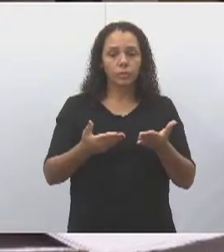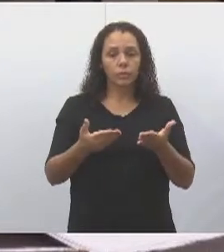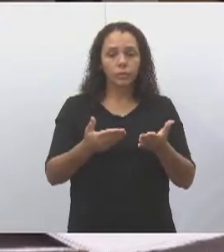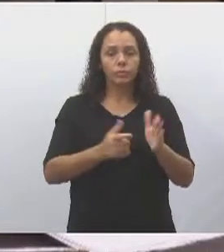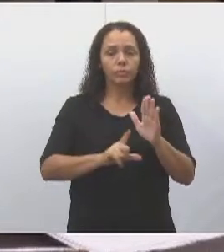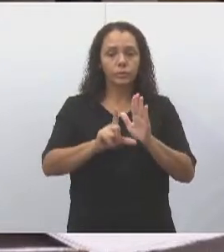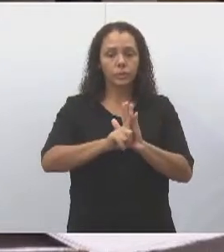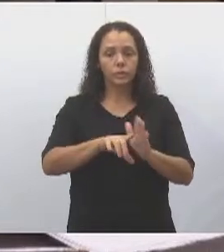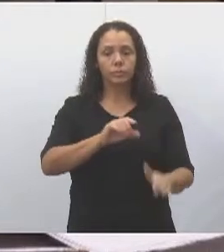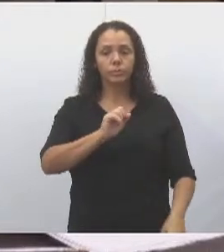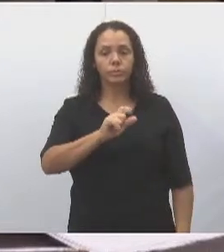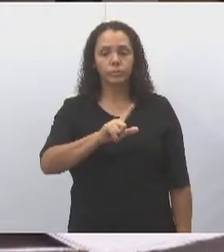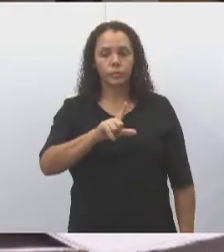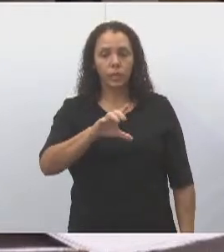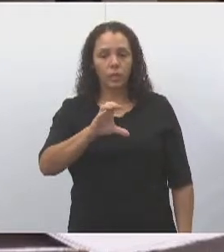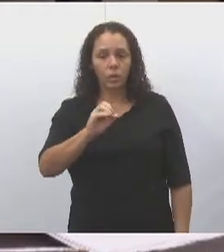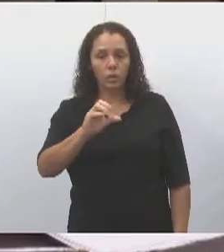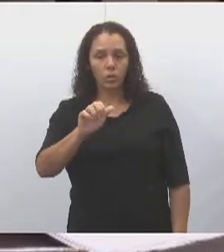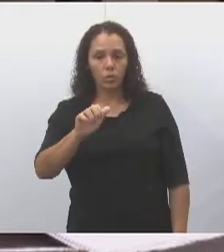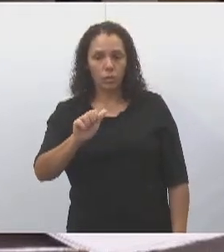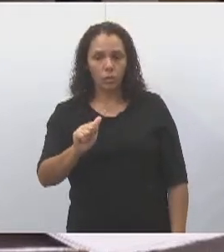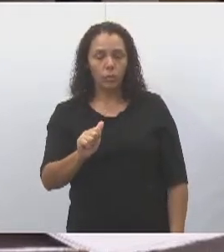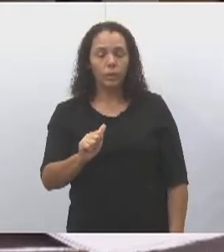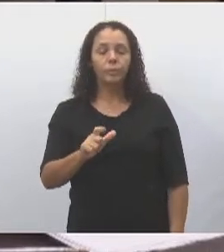como está sendo exposto, foram